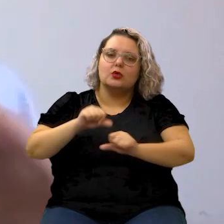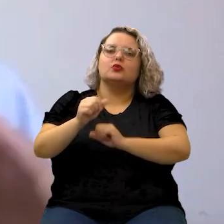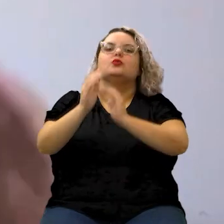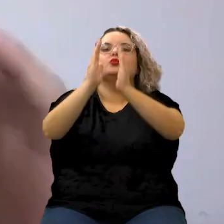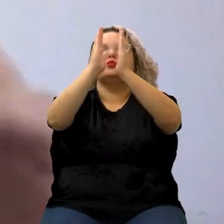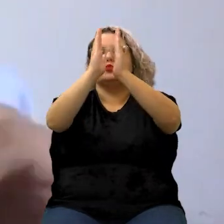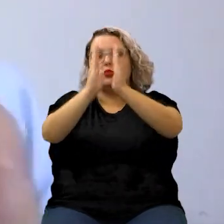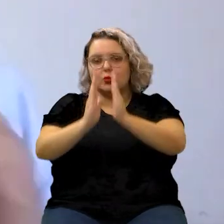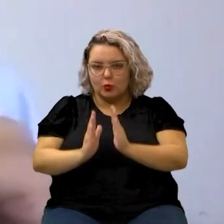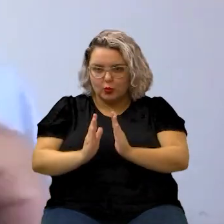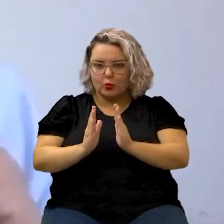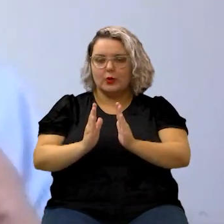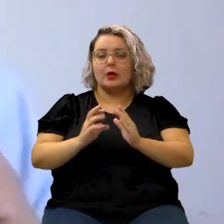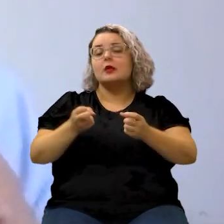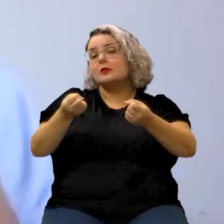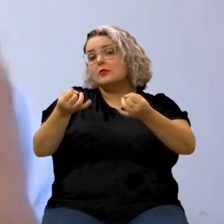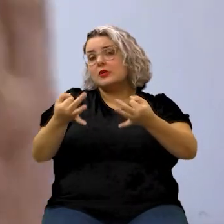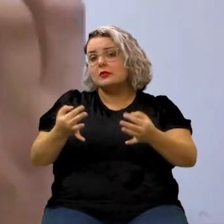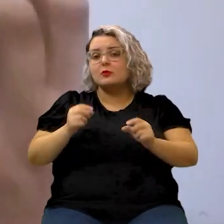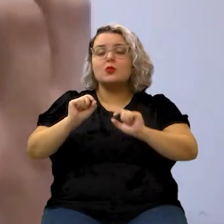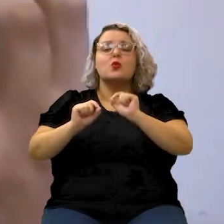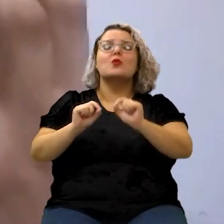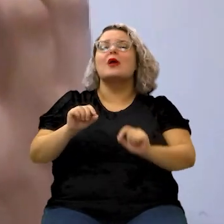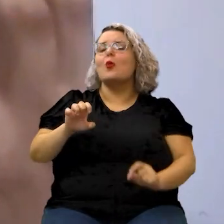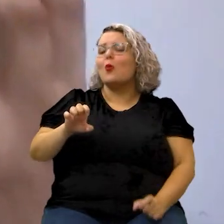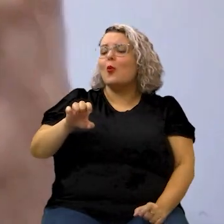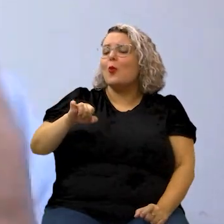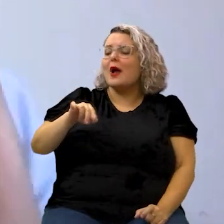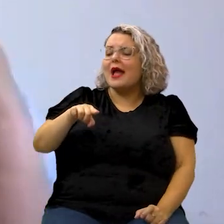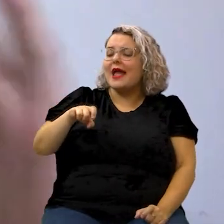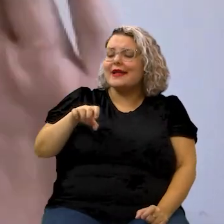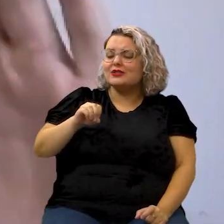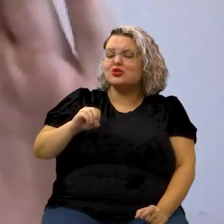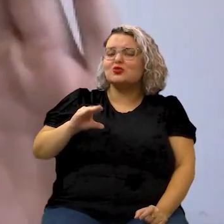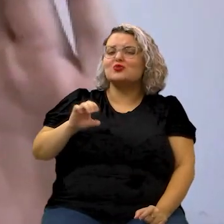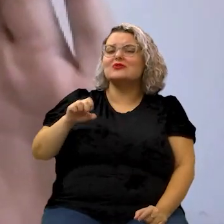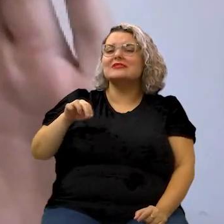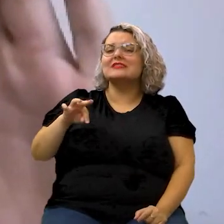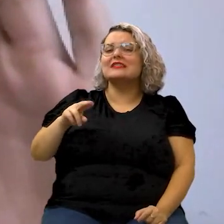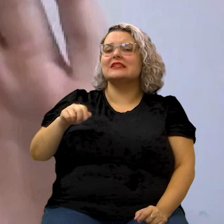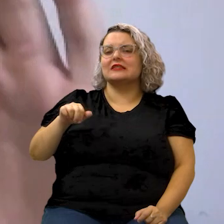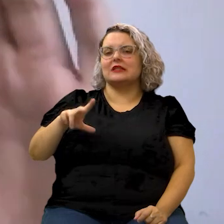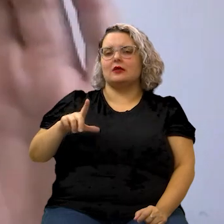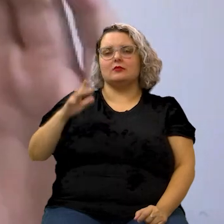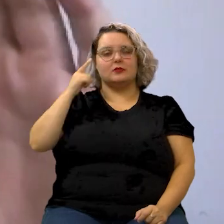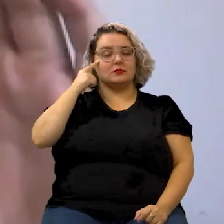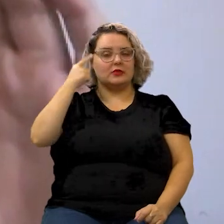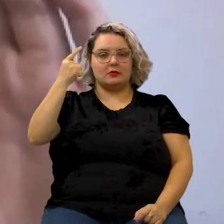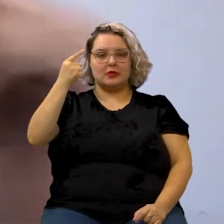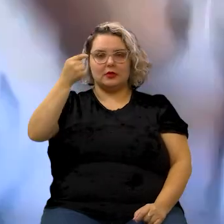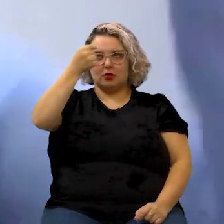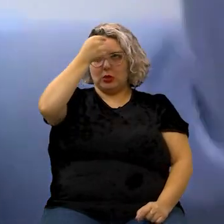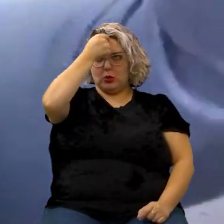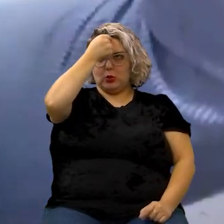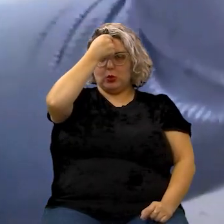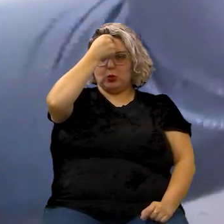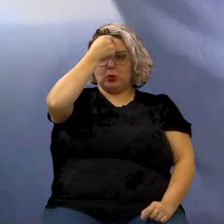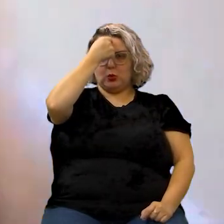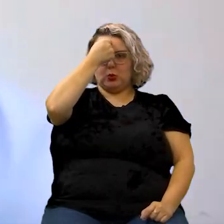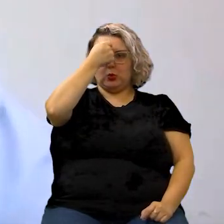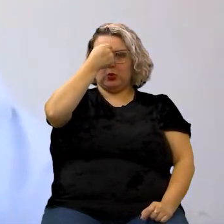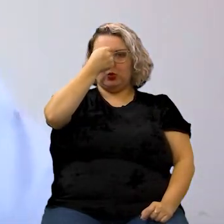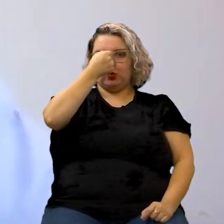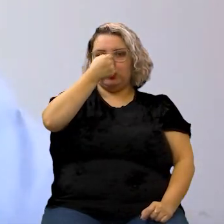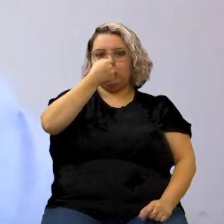o eixo central. Até para explicar para vocês o que é o eixo central. Vamos imaginar que existe uma linha que passa